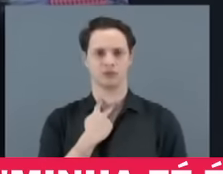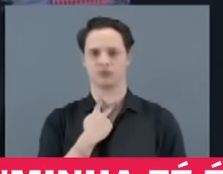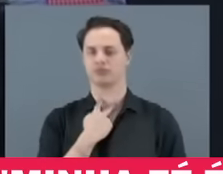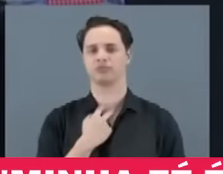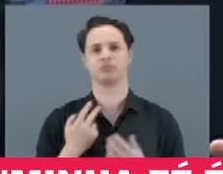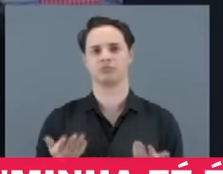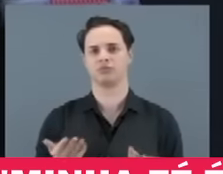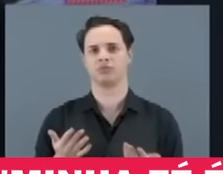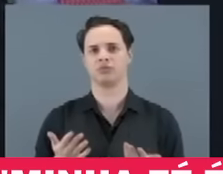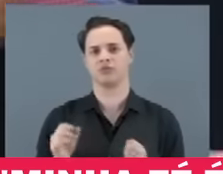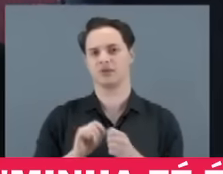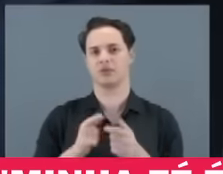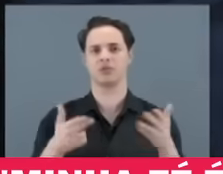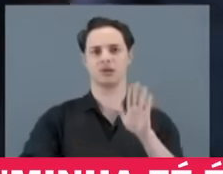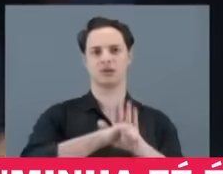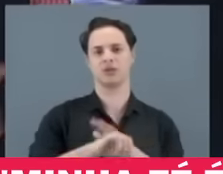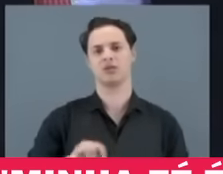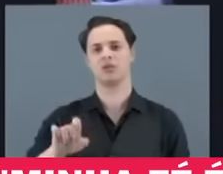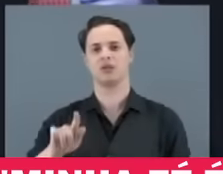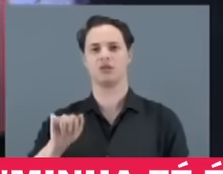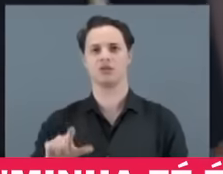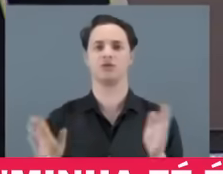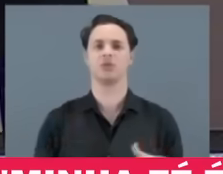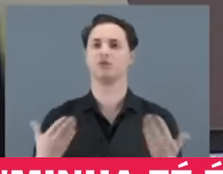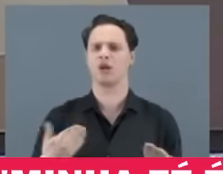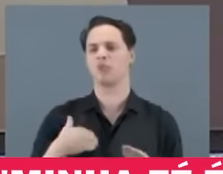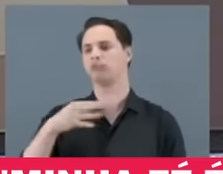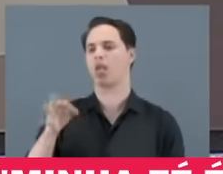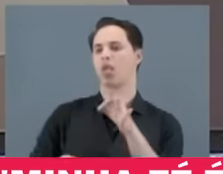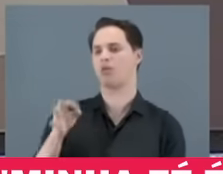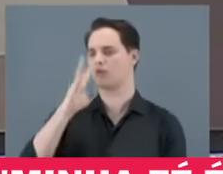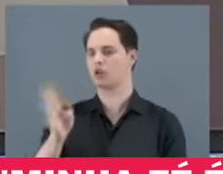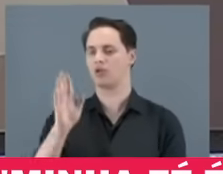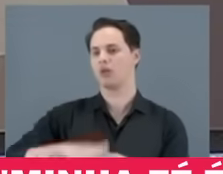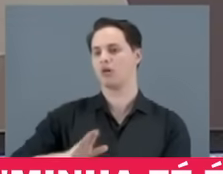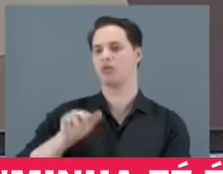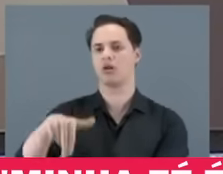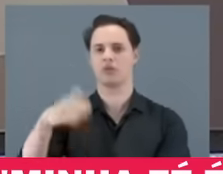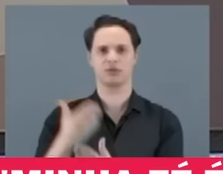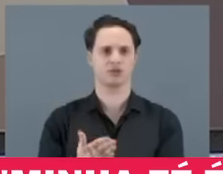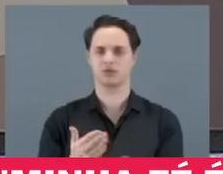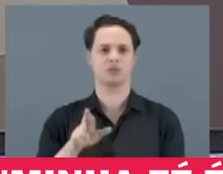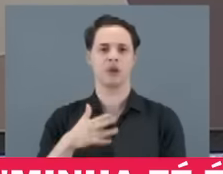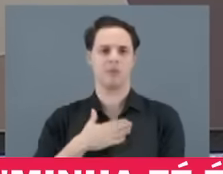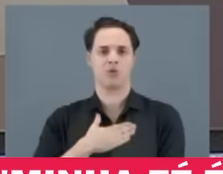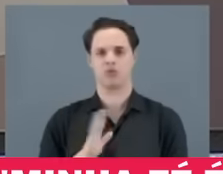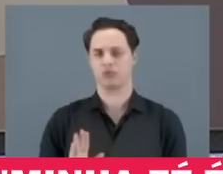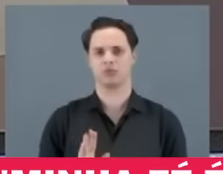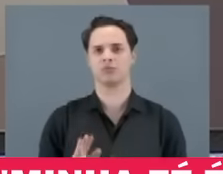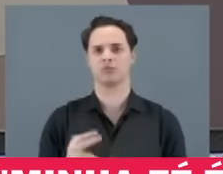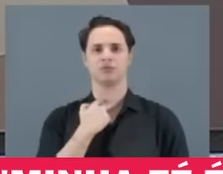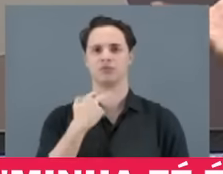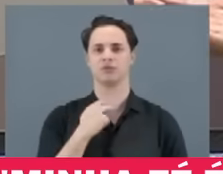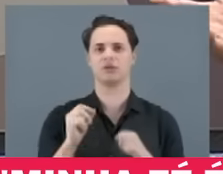farei nada ilegal, porque nunca fiz na vida. Então, eu não posso pré-julgar, eu não posso examinar um processo que não está na minha frente. E eu não